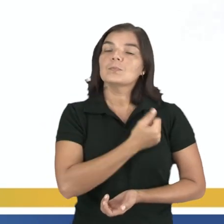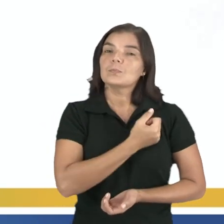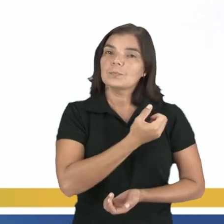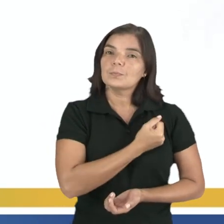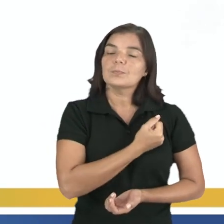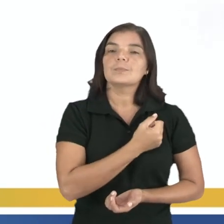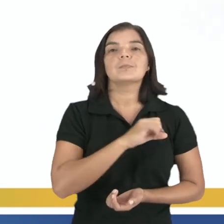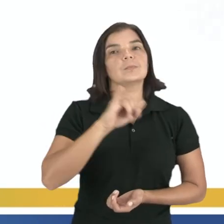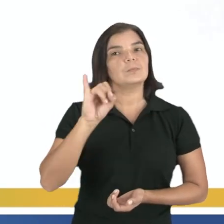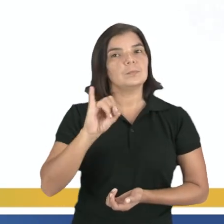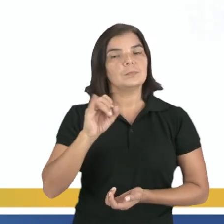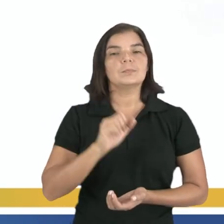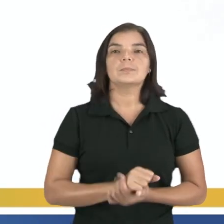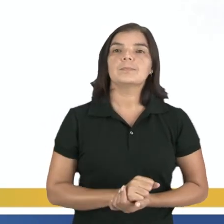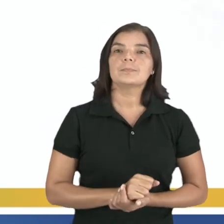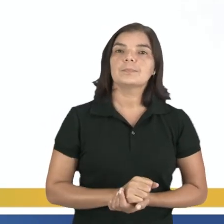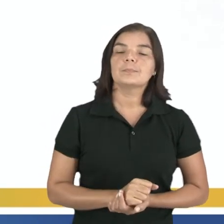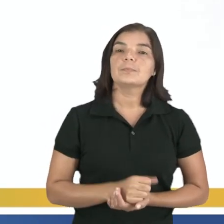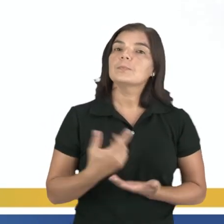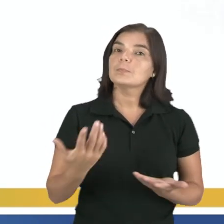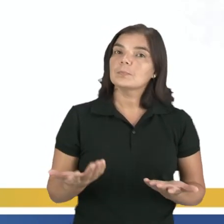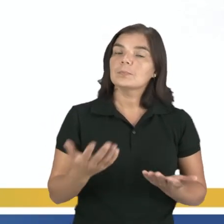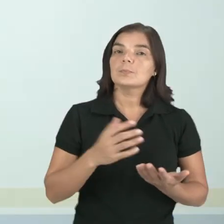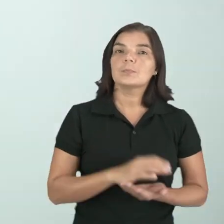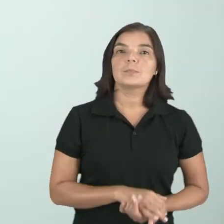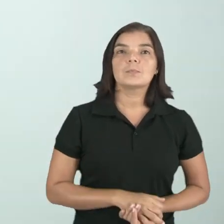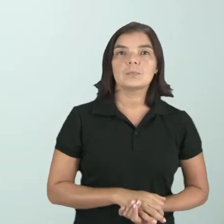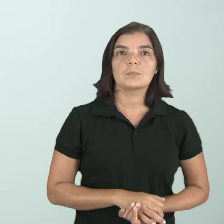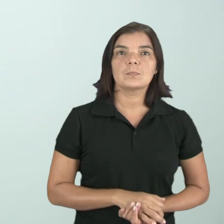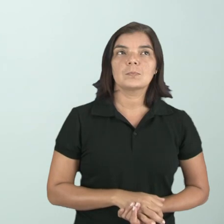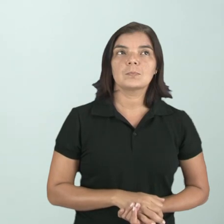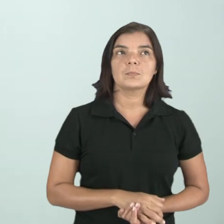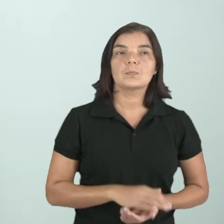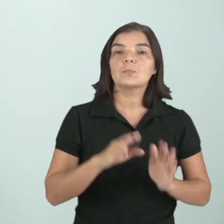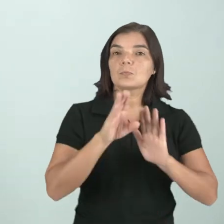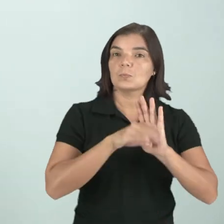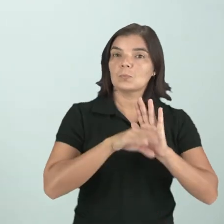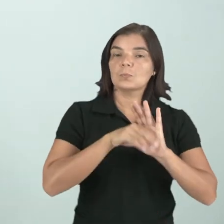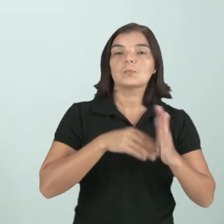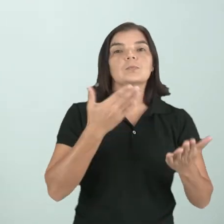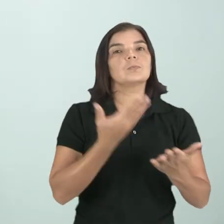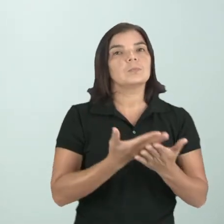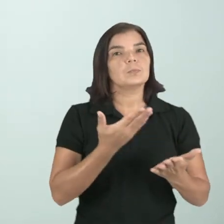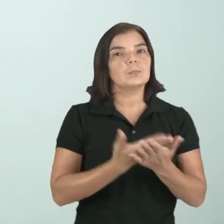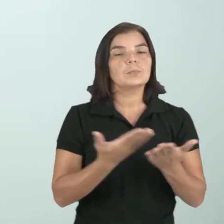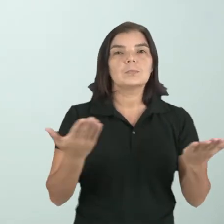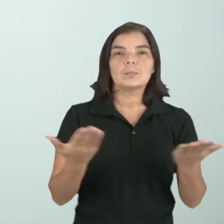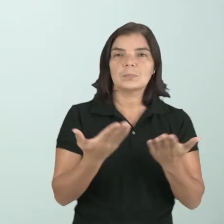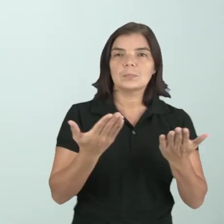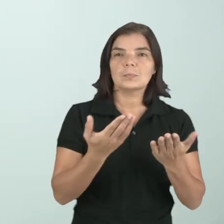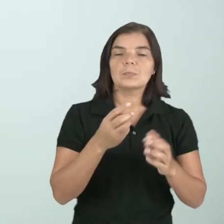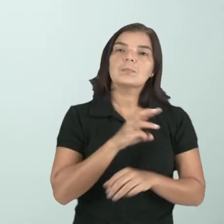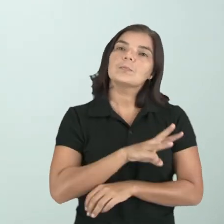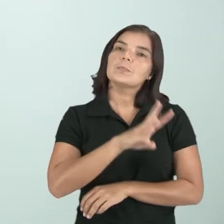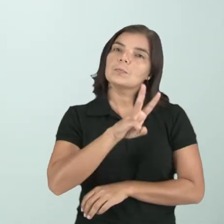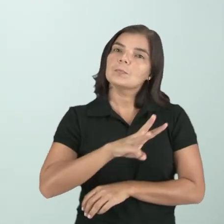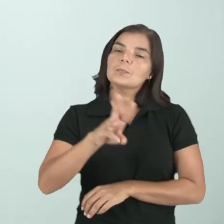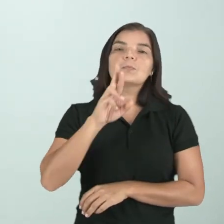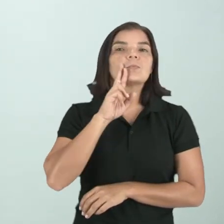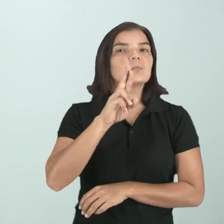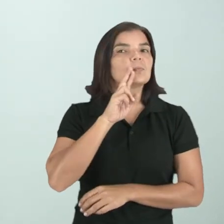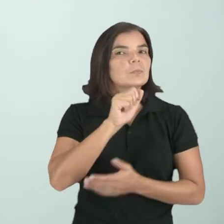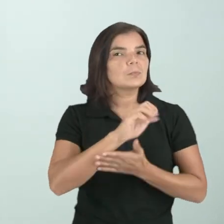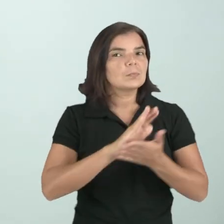ímpar. Então, voltando aqui para mim, esse foi o conteúdo da nossa aula. agora você deve ir na plataforma, resolver